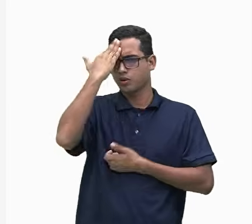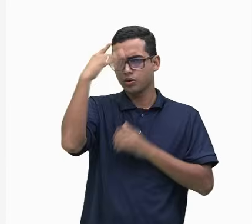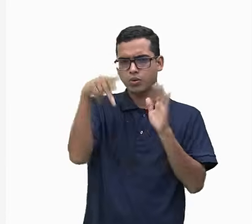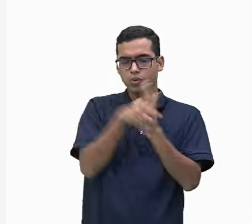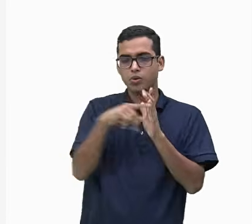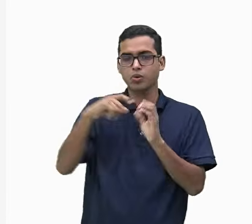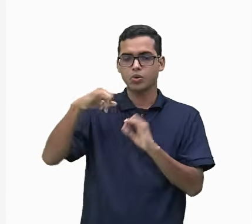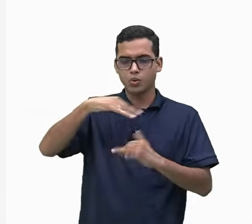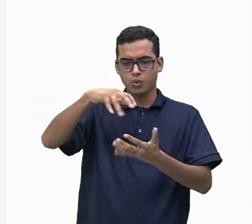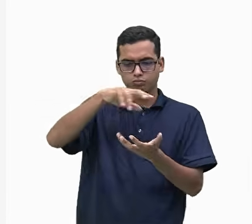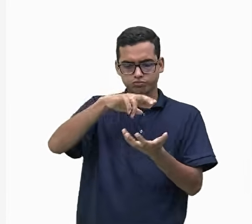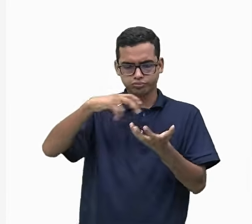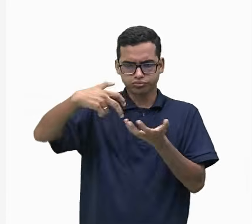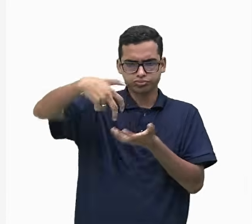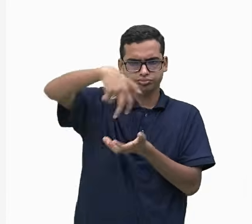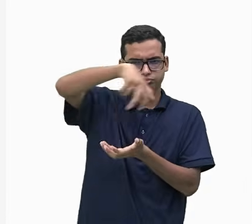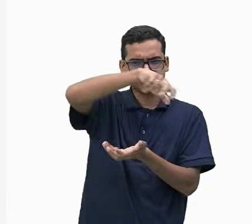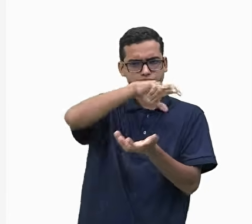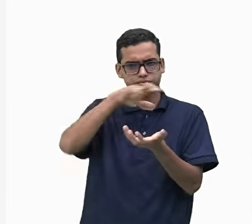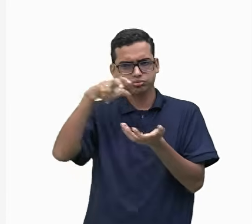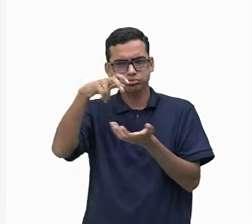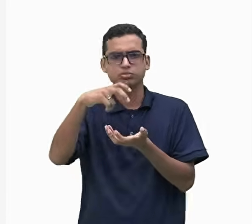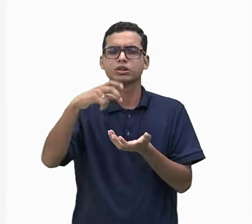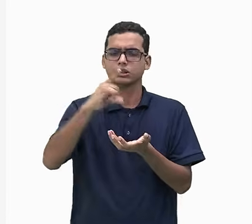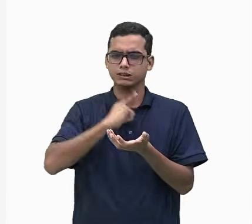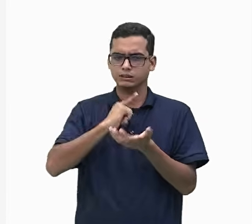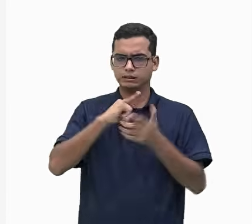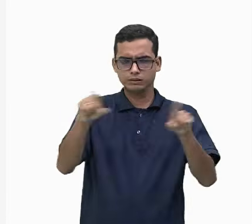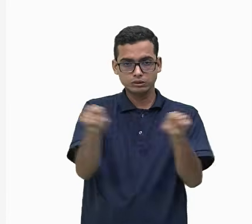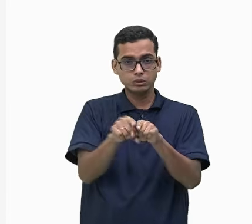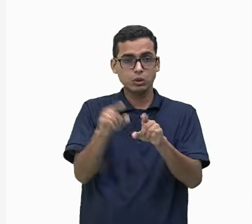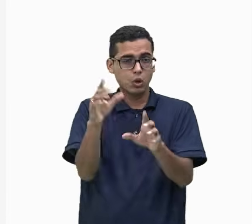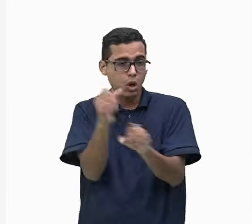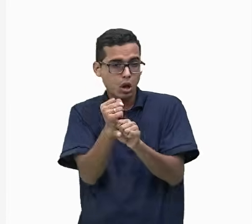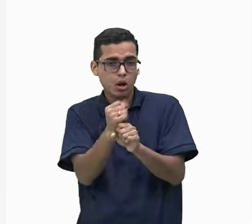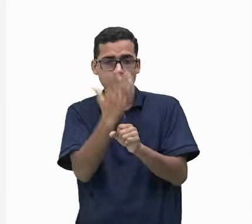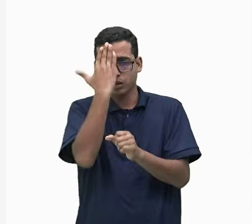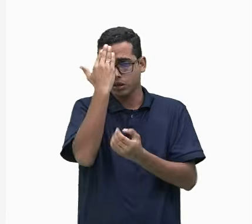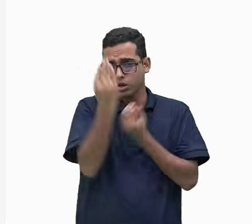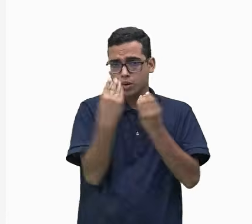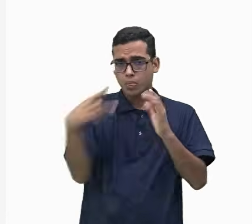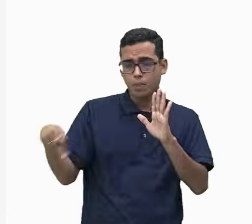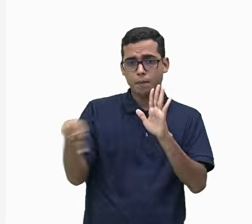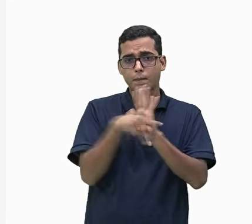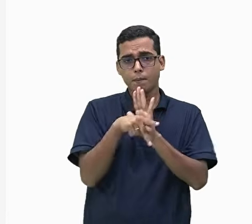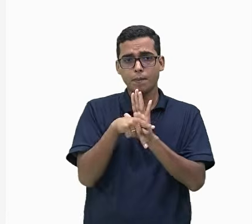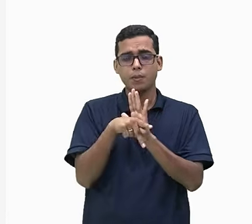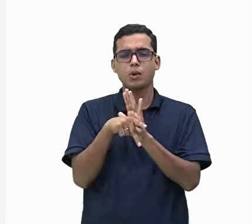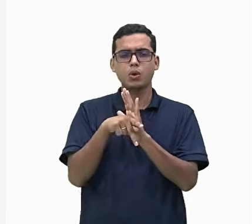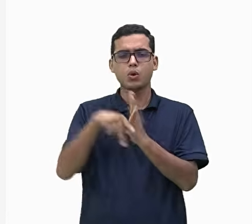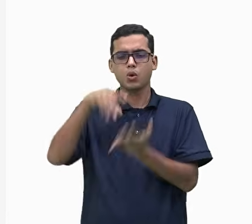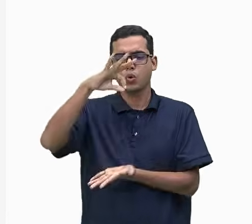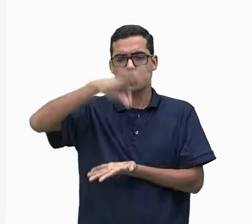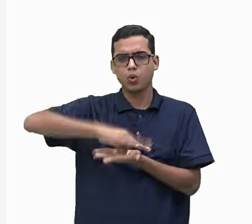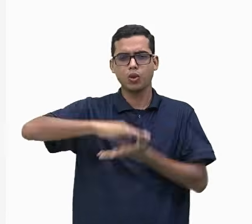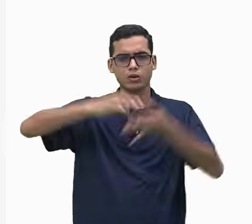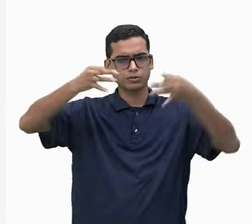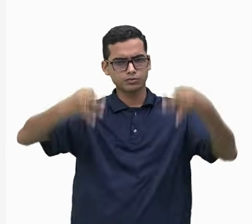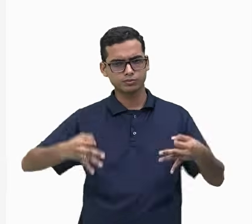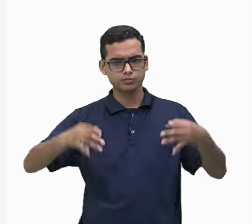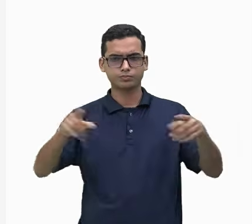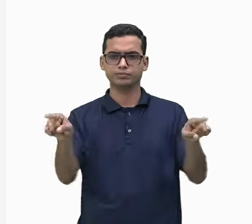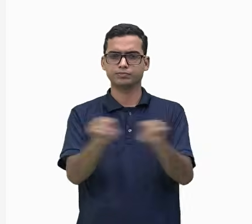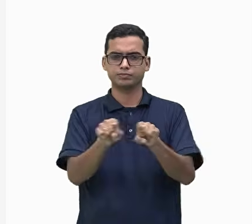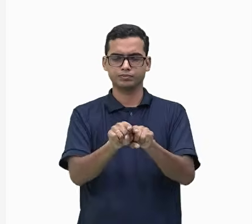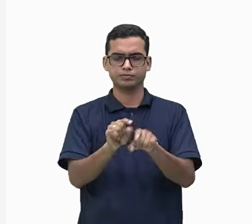artificiais na órbita do nosso planeta Terra, que aí eles calculam a própria posição, tá?